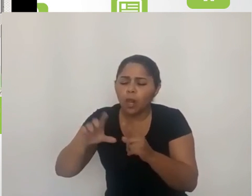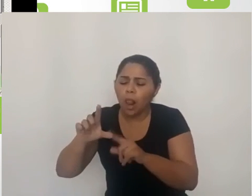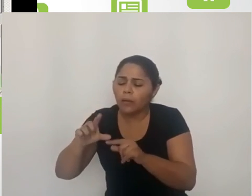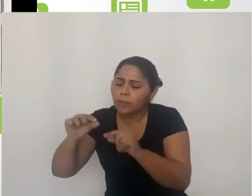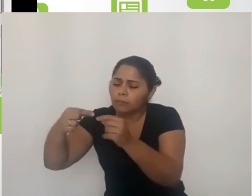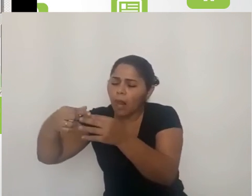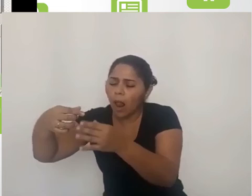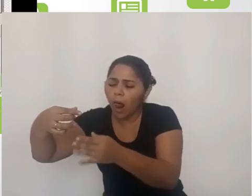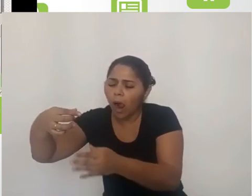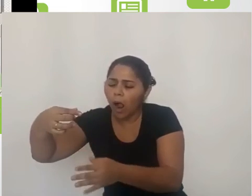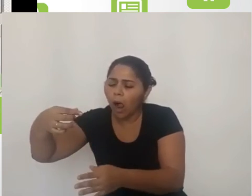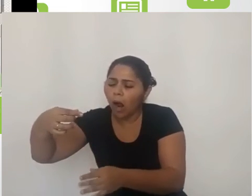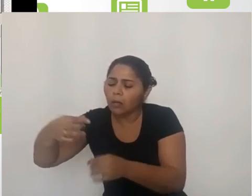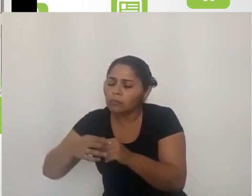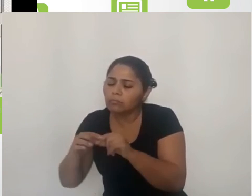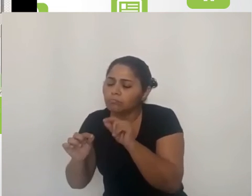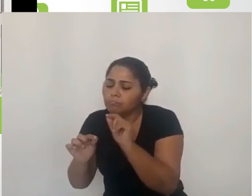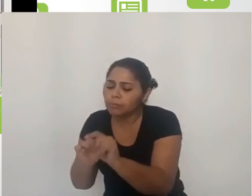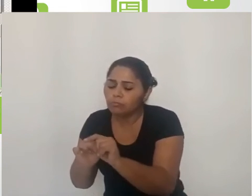Aula sobre GIMP.